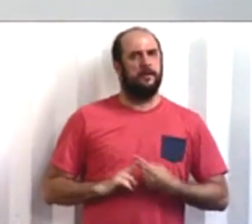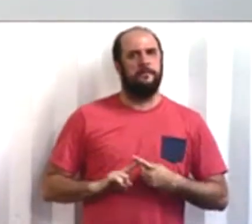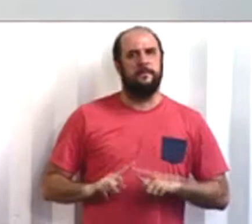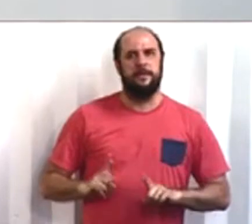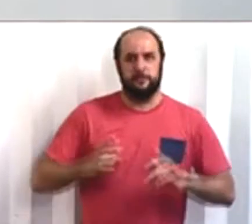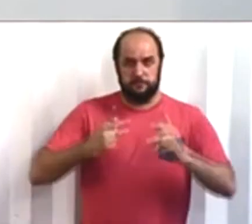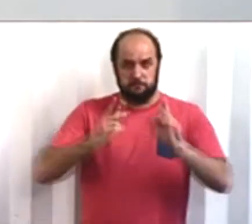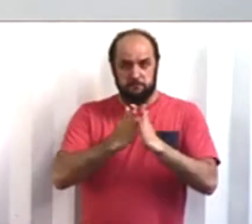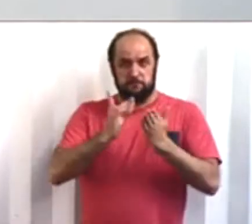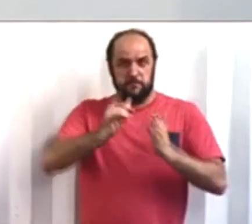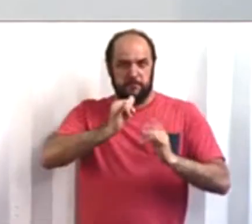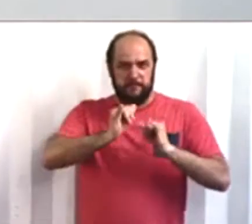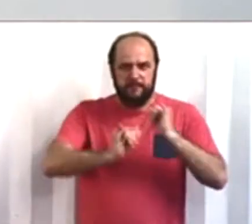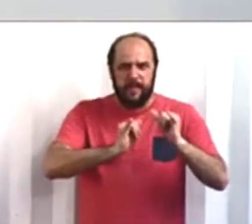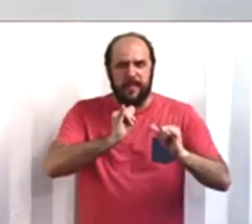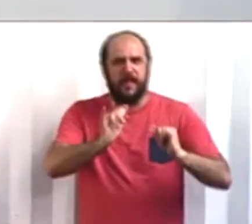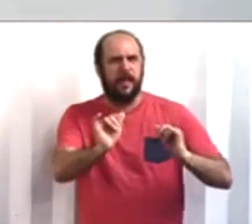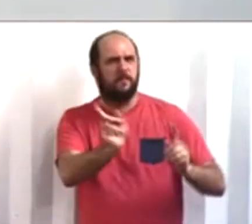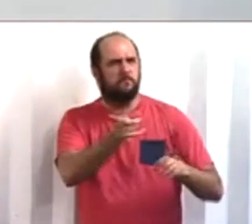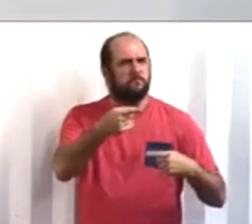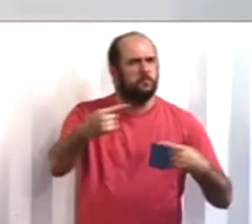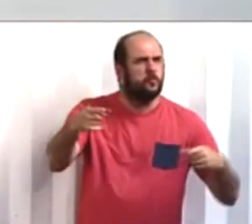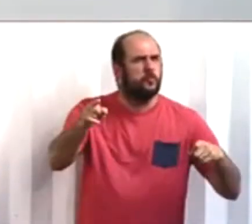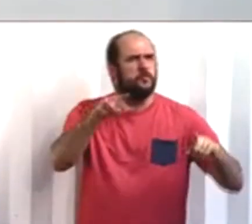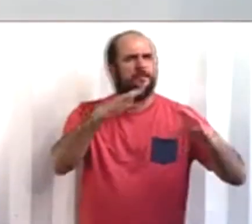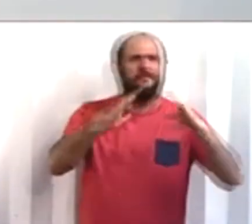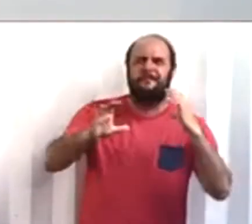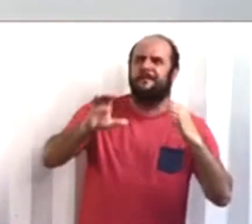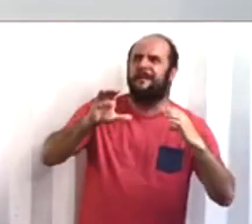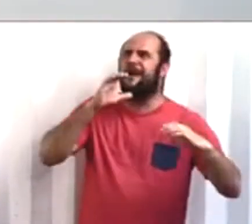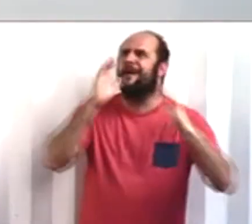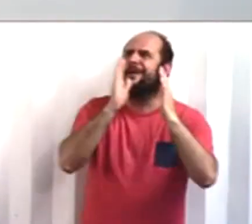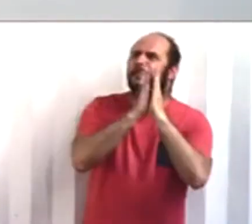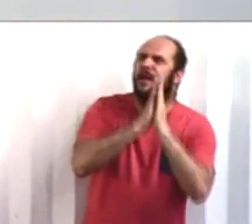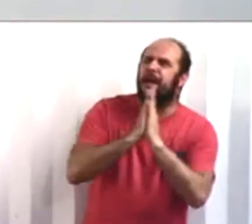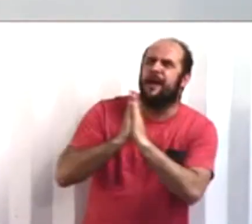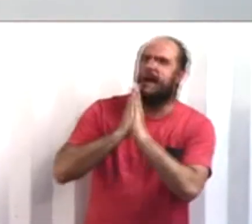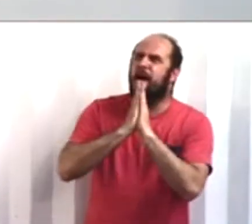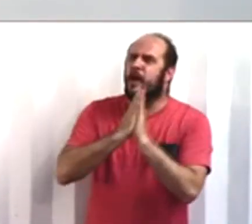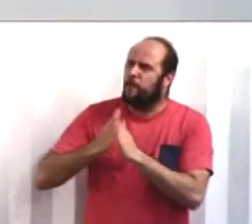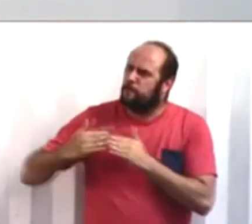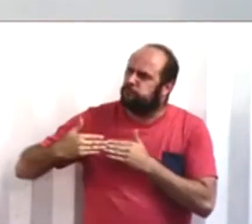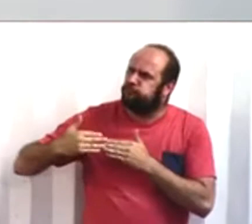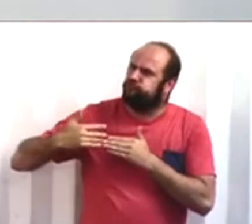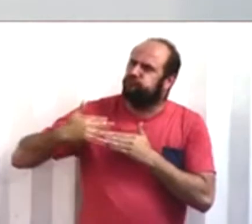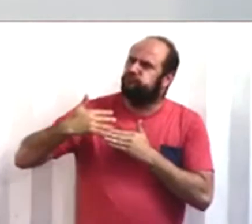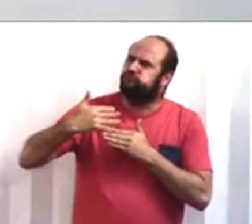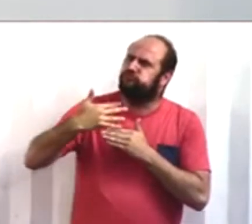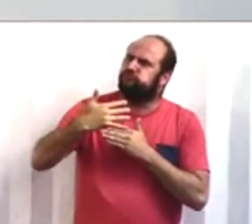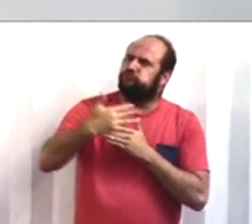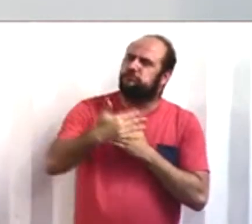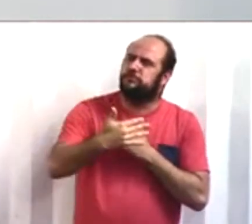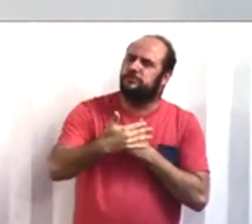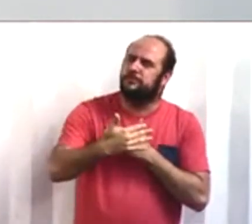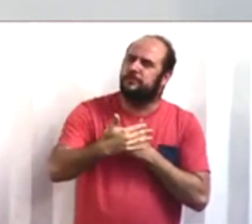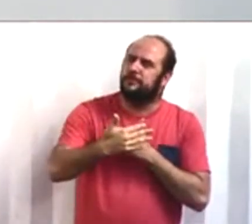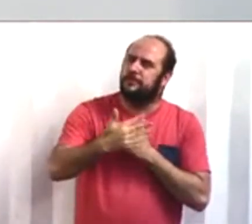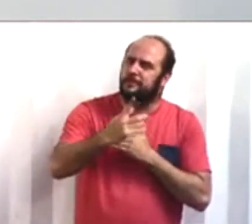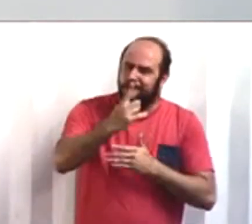vai sendo lida, os cânticos vão sendo cantados, as orações vão sendo feitas, você acredita que